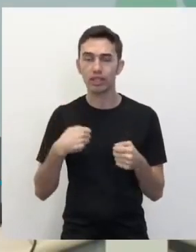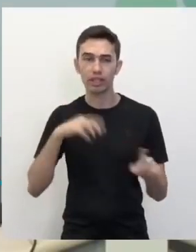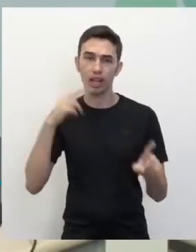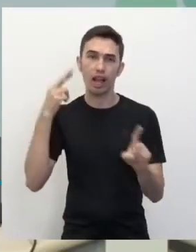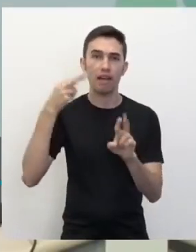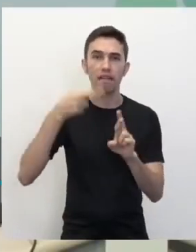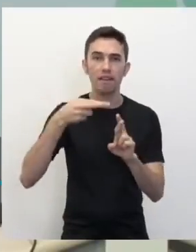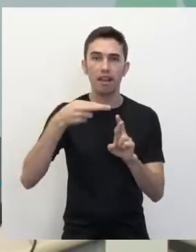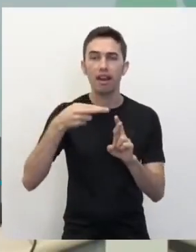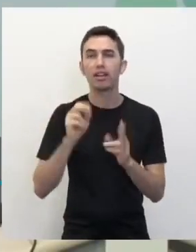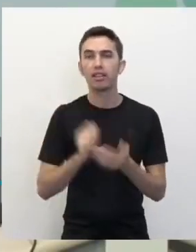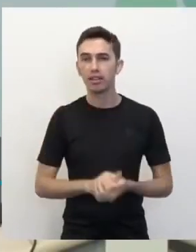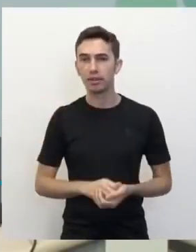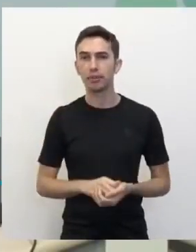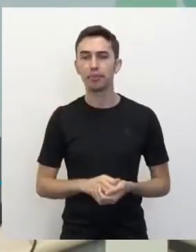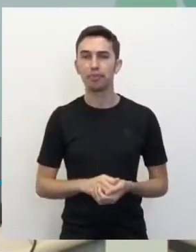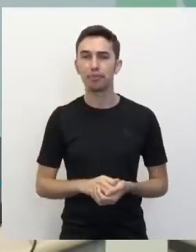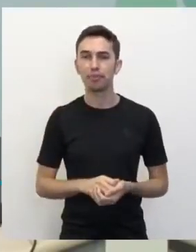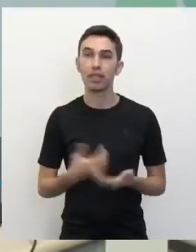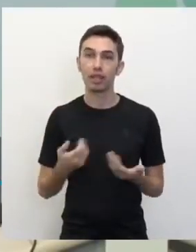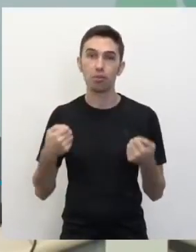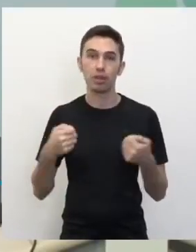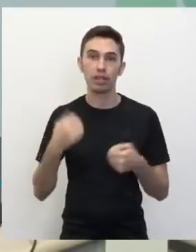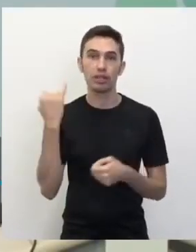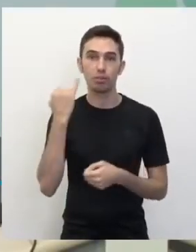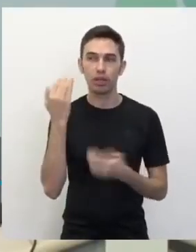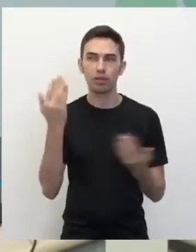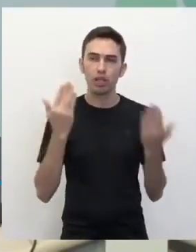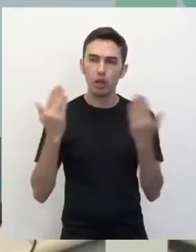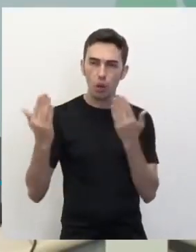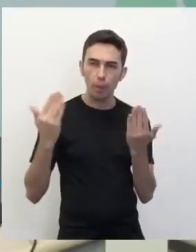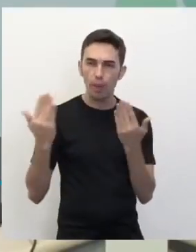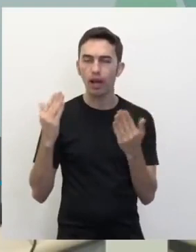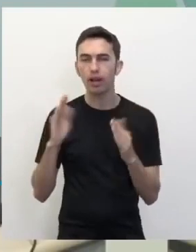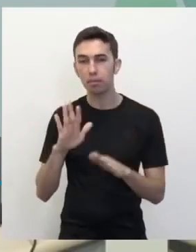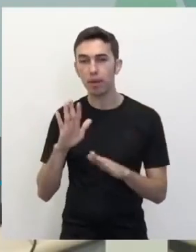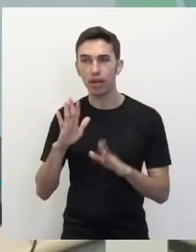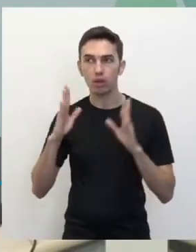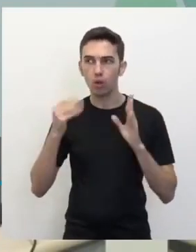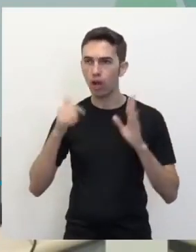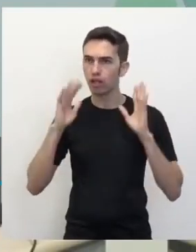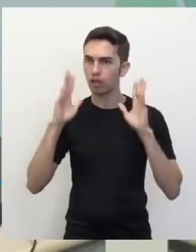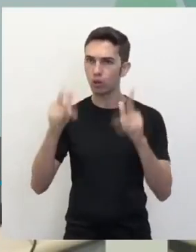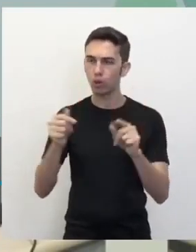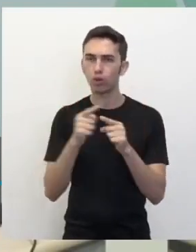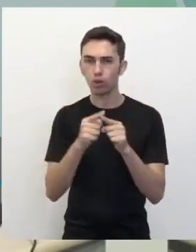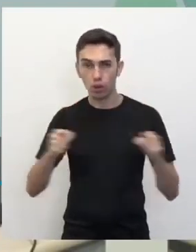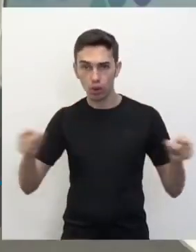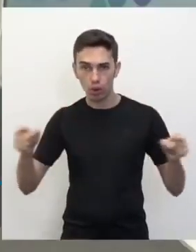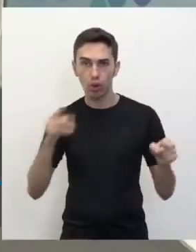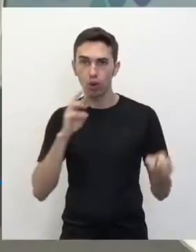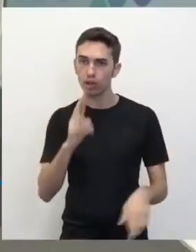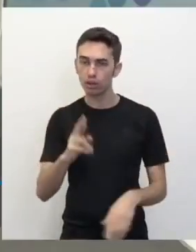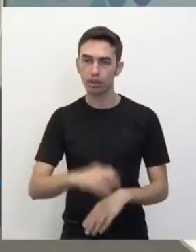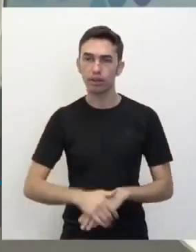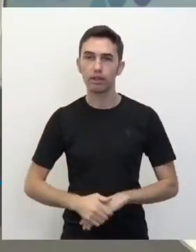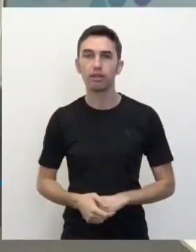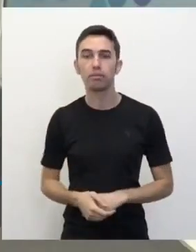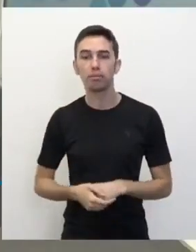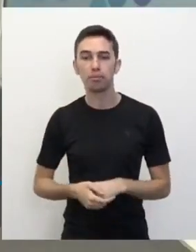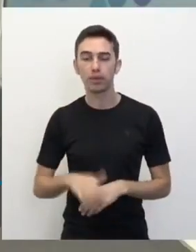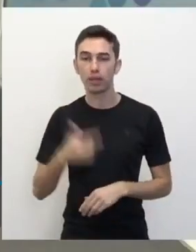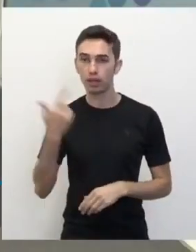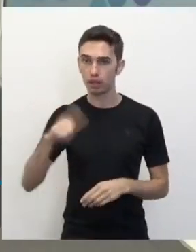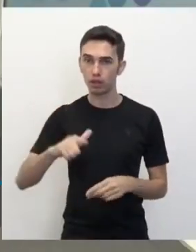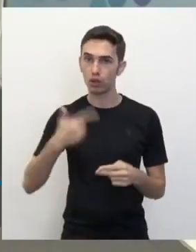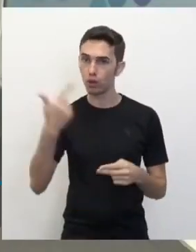aqui de como... O que você compara ele, né? Gostei da ideia, mas a maioria aqui colocando longo. Legal. Podemos ir pro próximo,